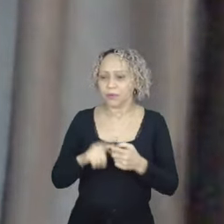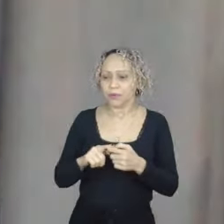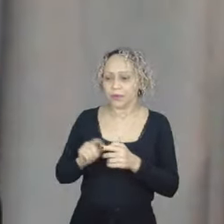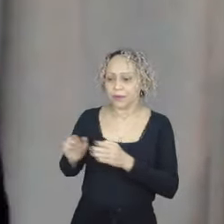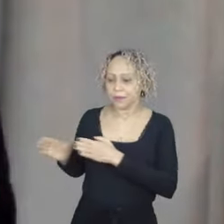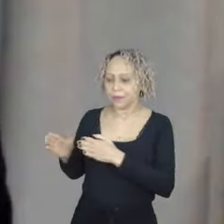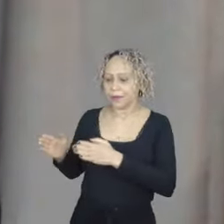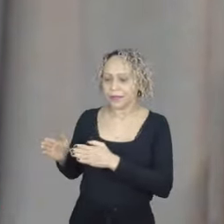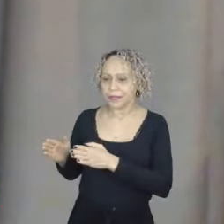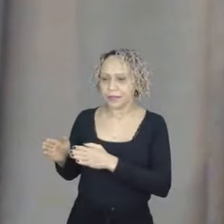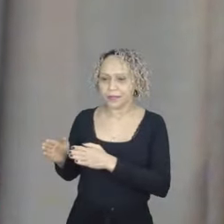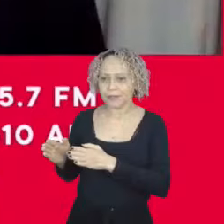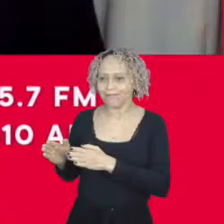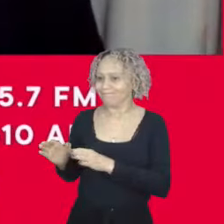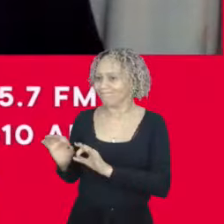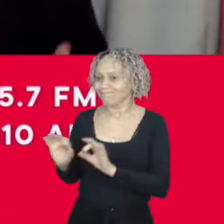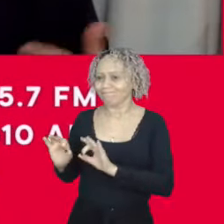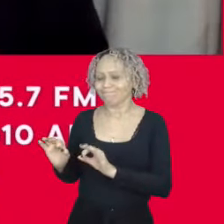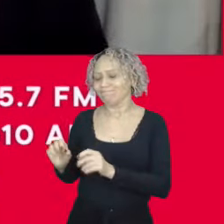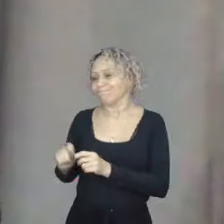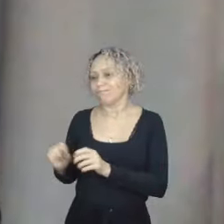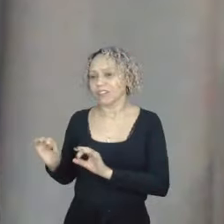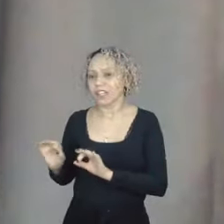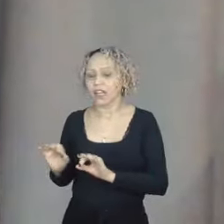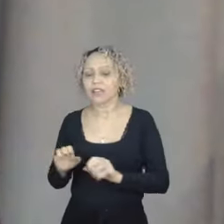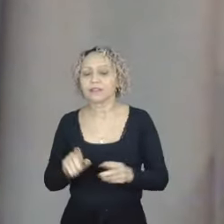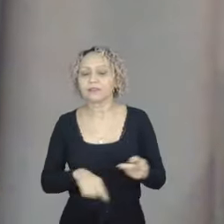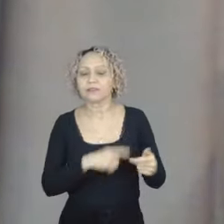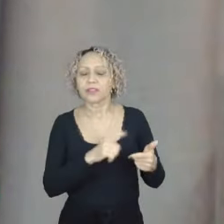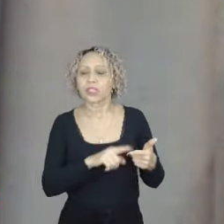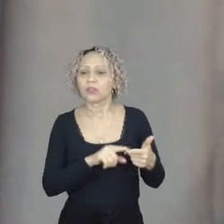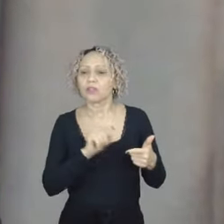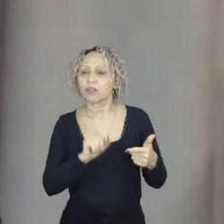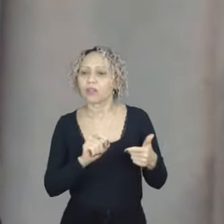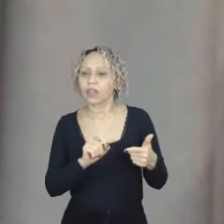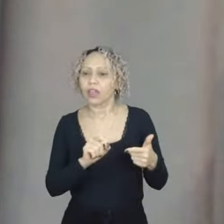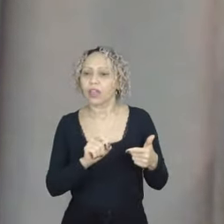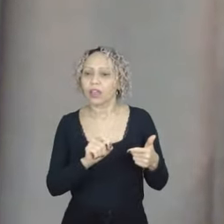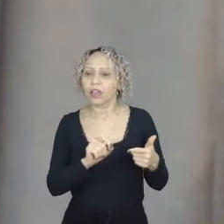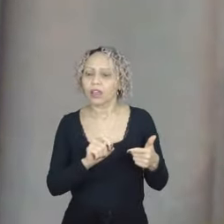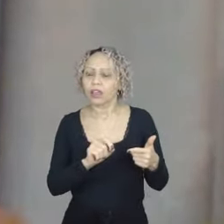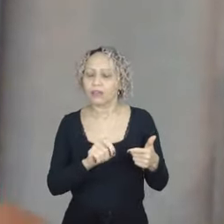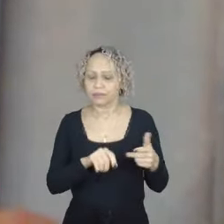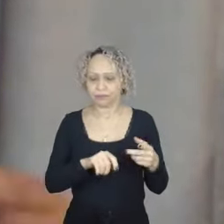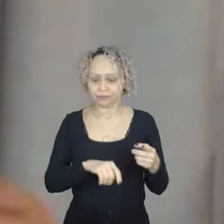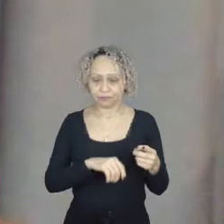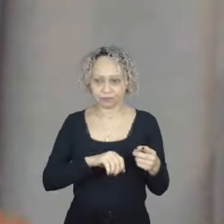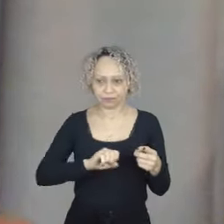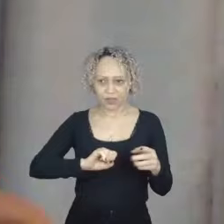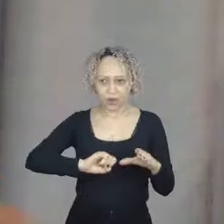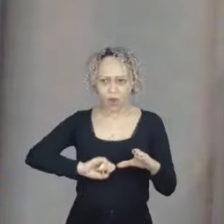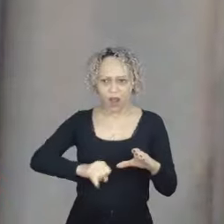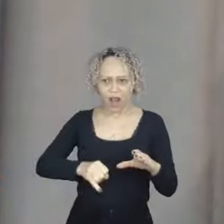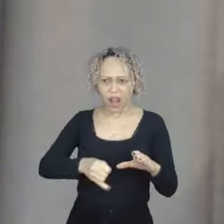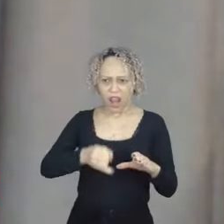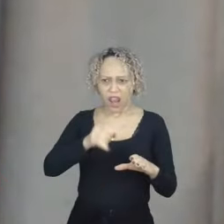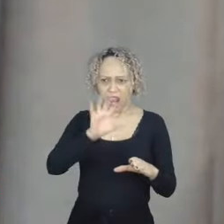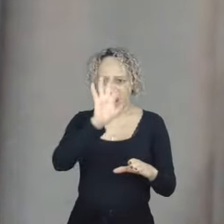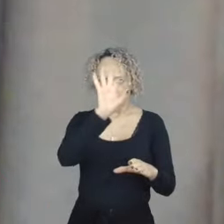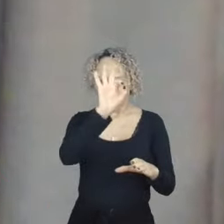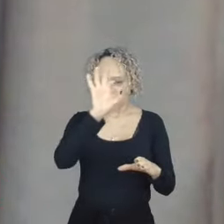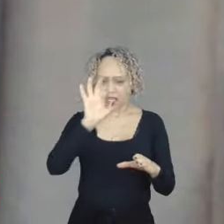anterior. E a segunda, a redução substancial da taxa de juro. Ou seja, a taxa de juro pode